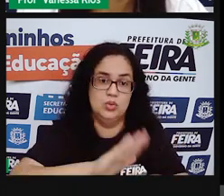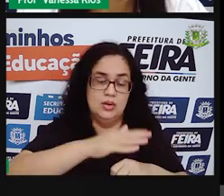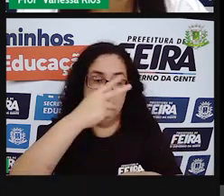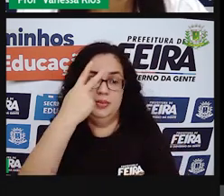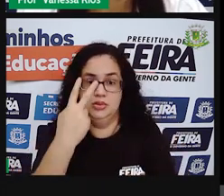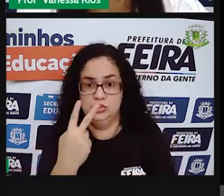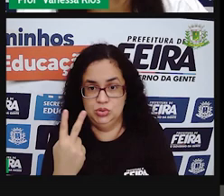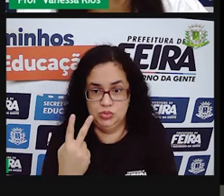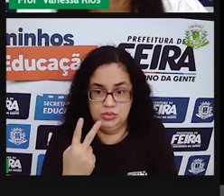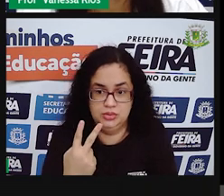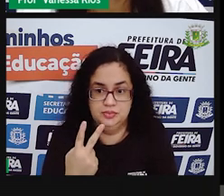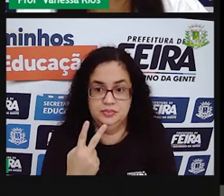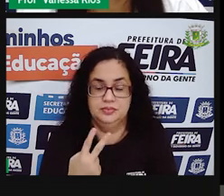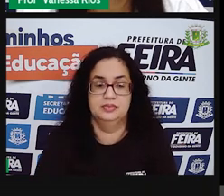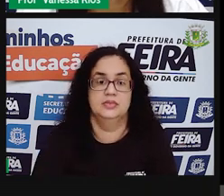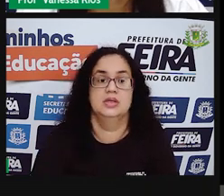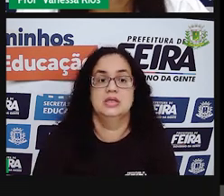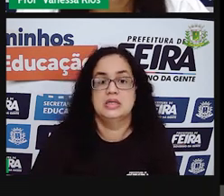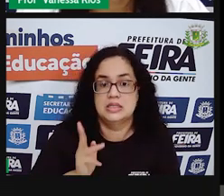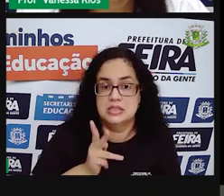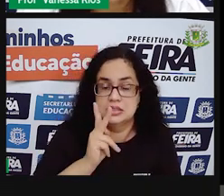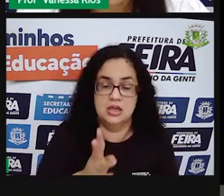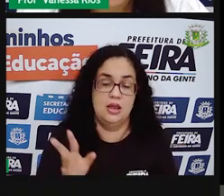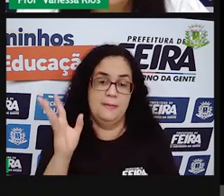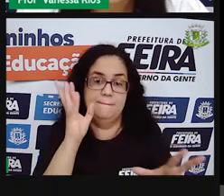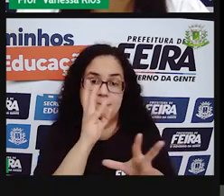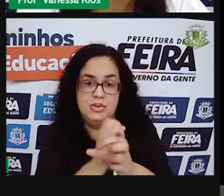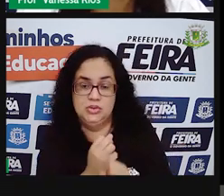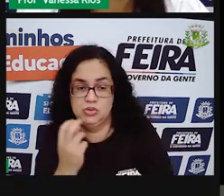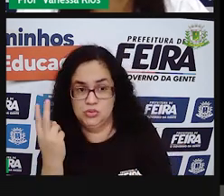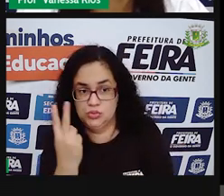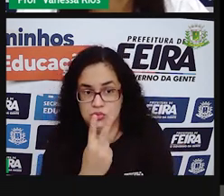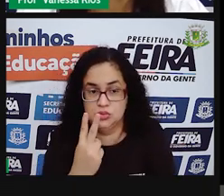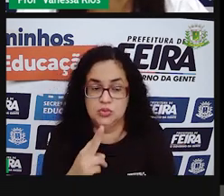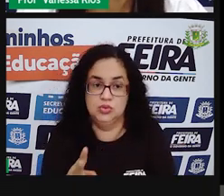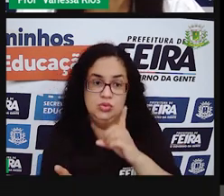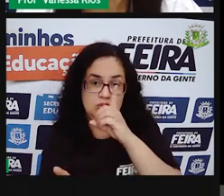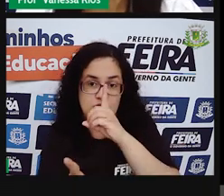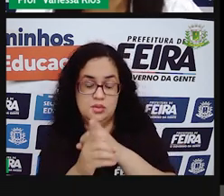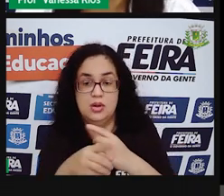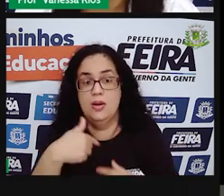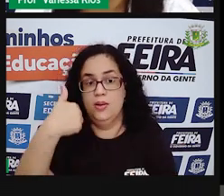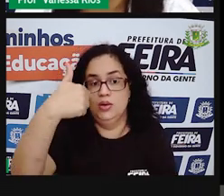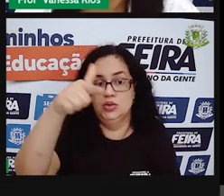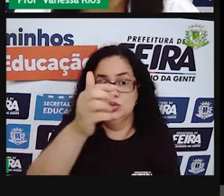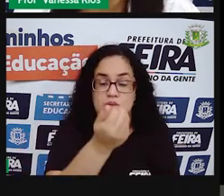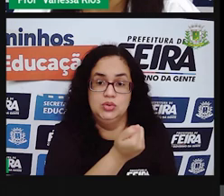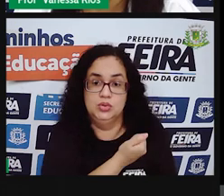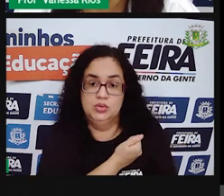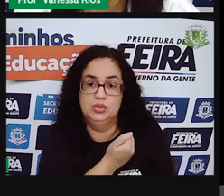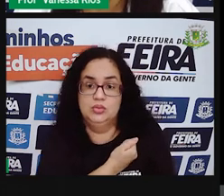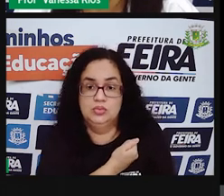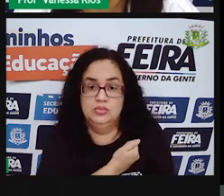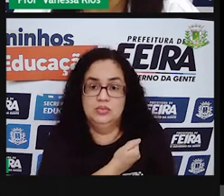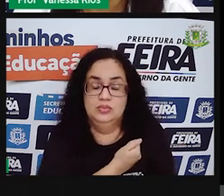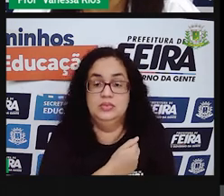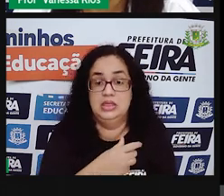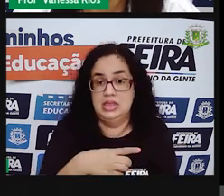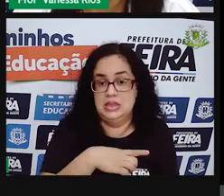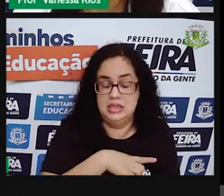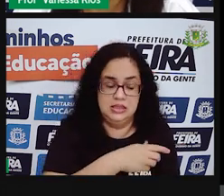termo anterior. Então, toda vez que eu somo 2, eu descubro o próximo número. Quando a gente tem